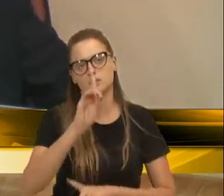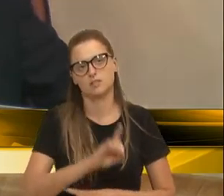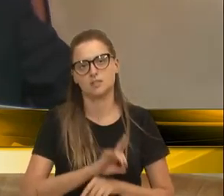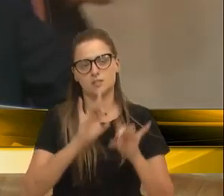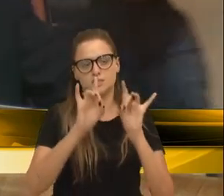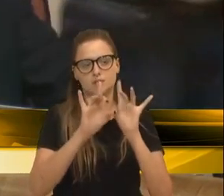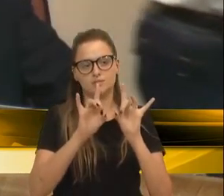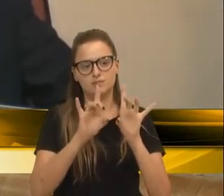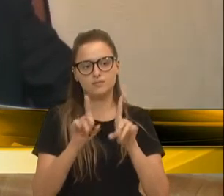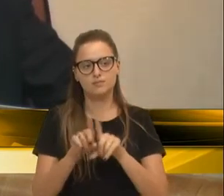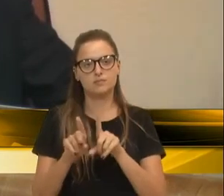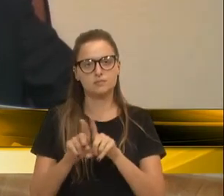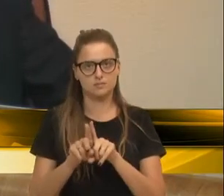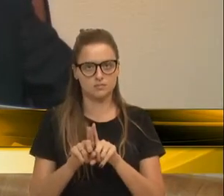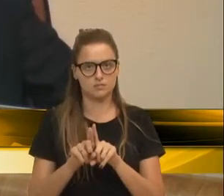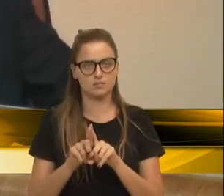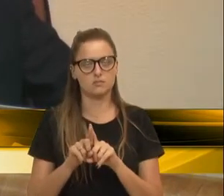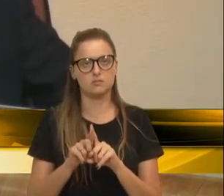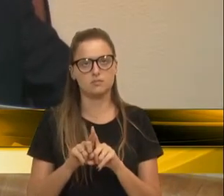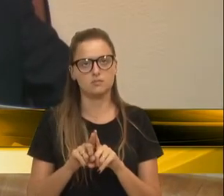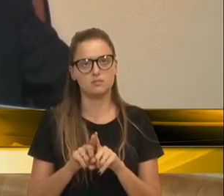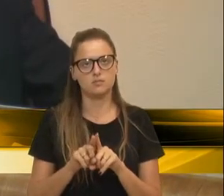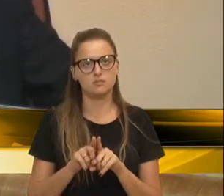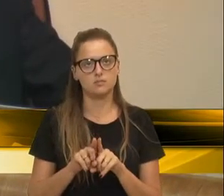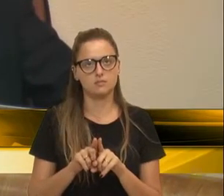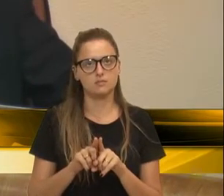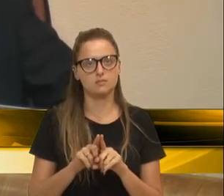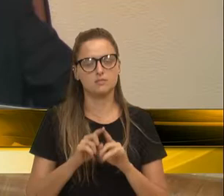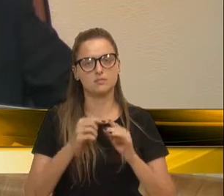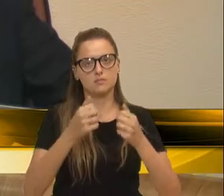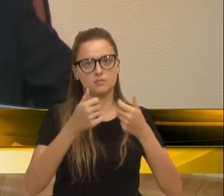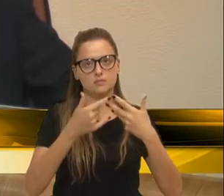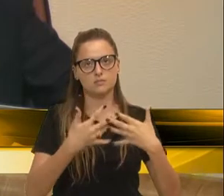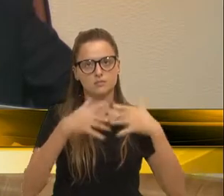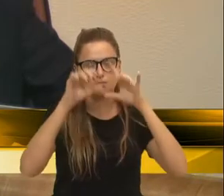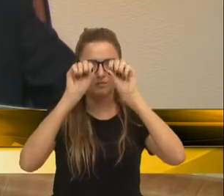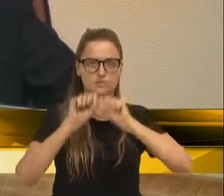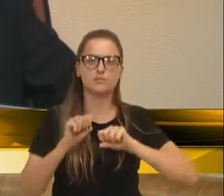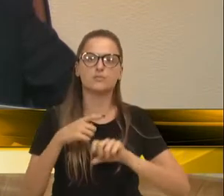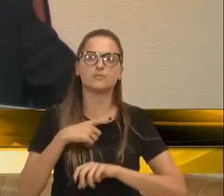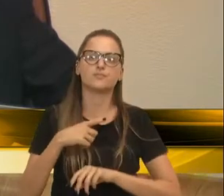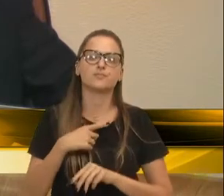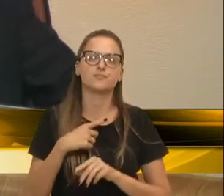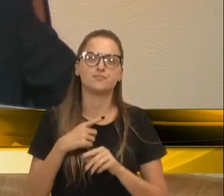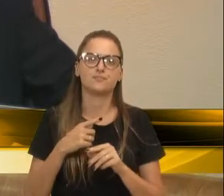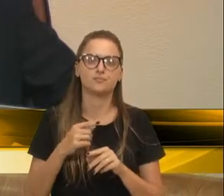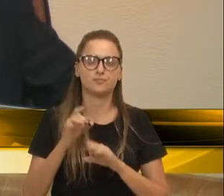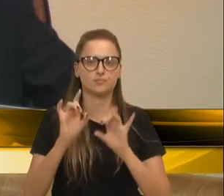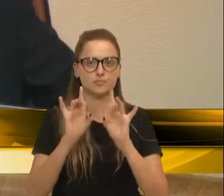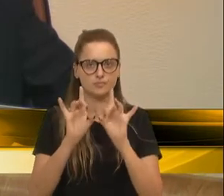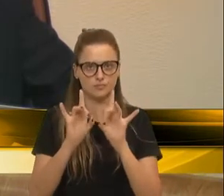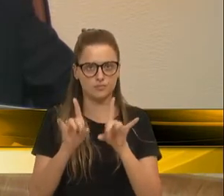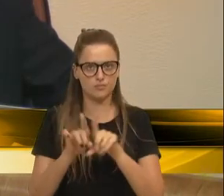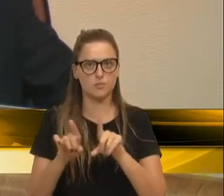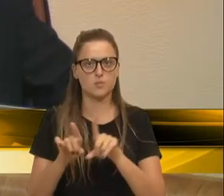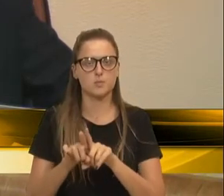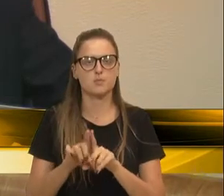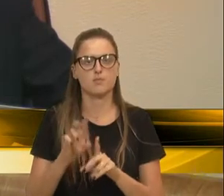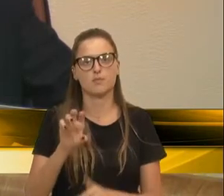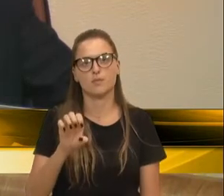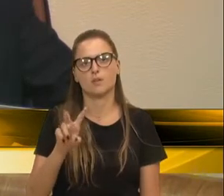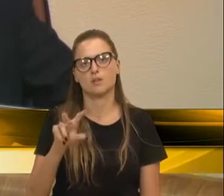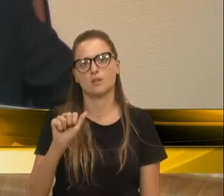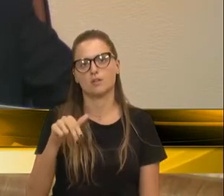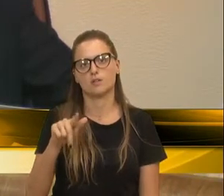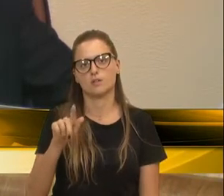especialmente, 2 pontos. A oitiva de testemunhas a serem oportunamente arroladas, especialmente de Evangelisa